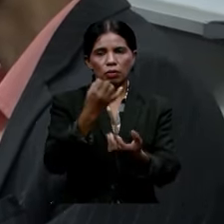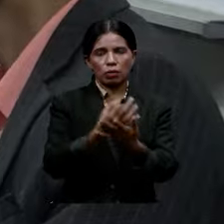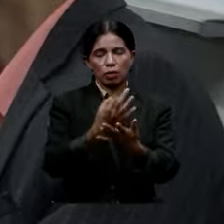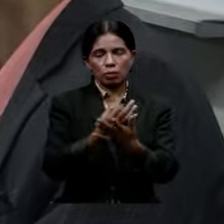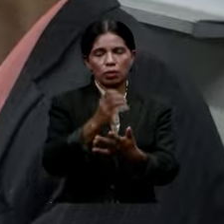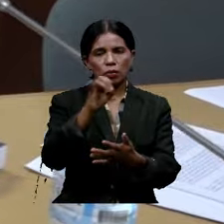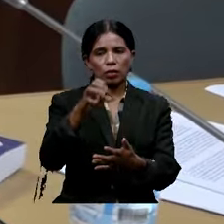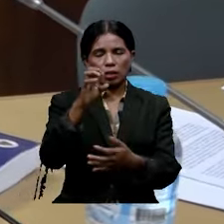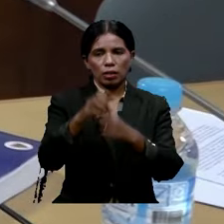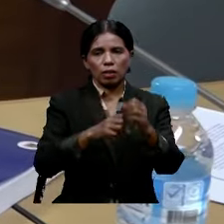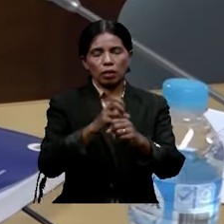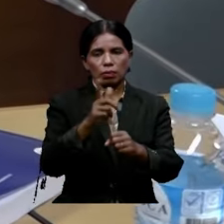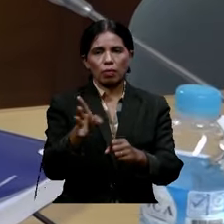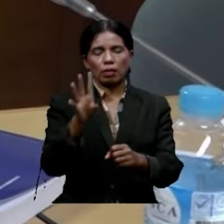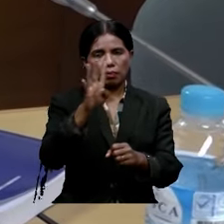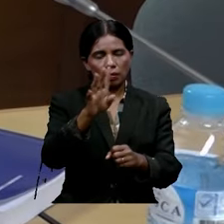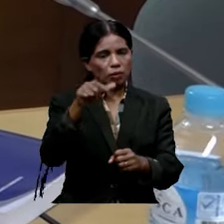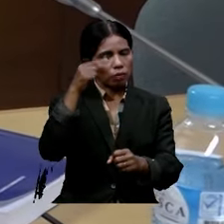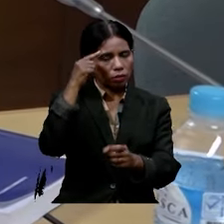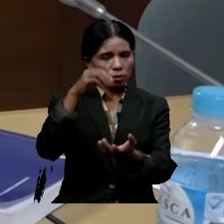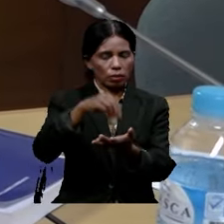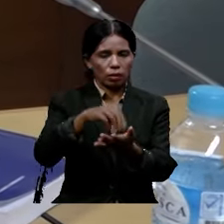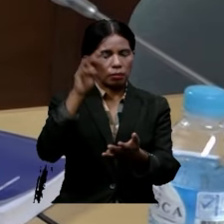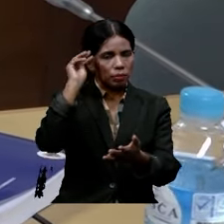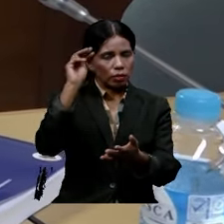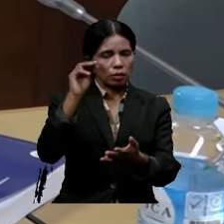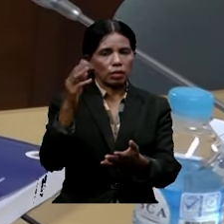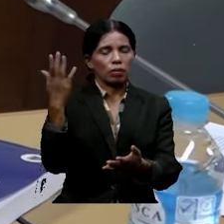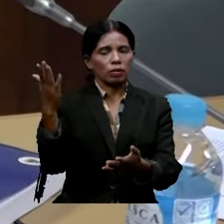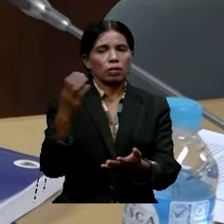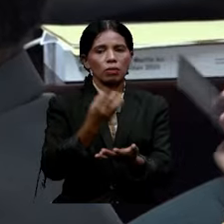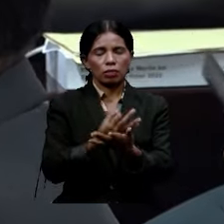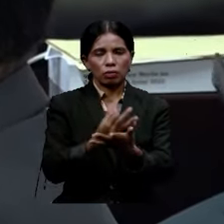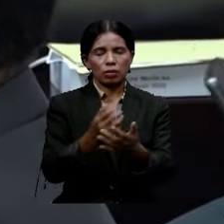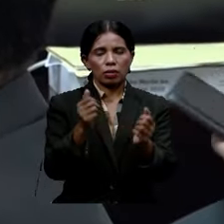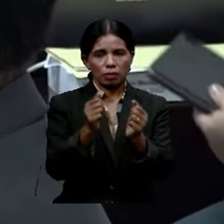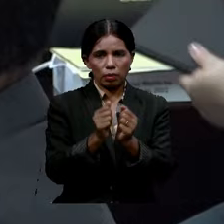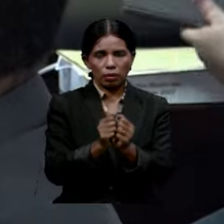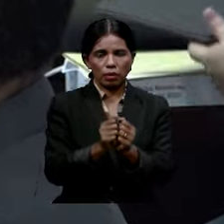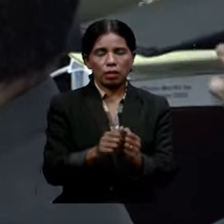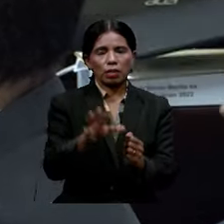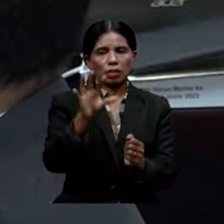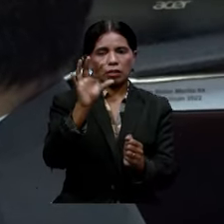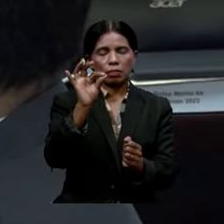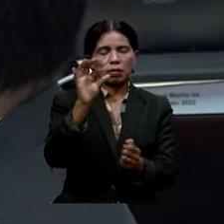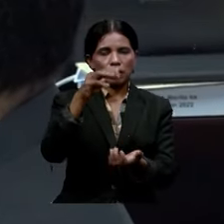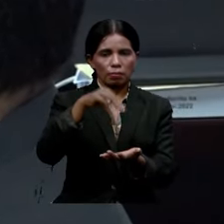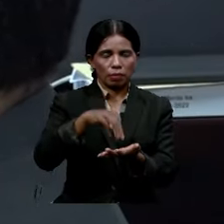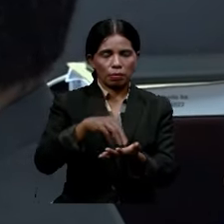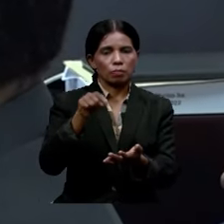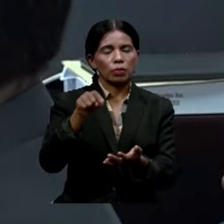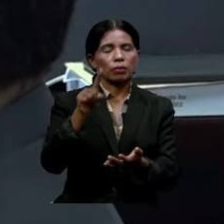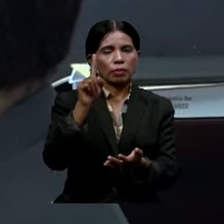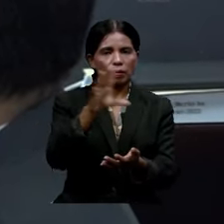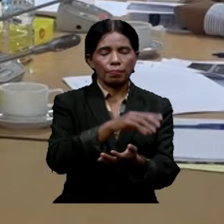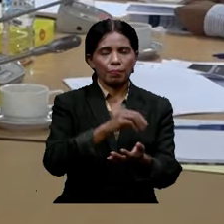tinang riuroron resinghat nebe governo aloka ba ministerio tutela o montante dolar americano tokon sia pontuida. Governo iha previsão